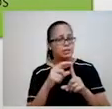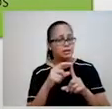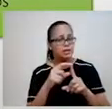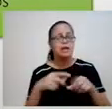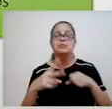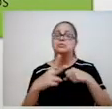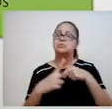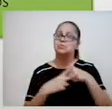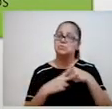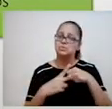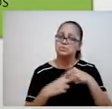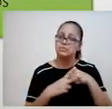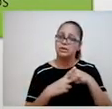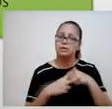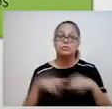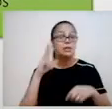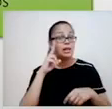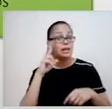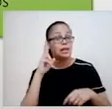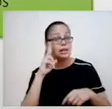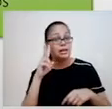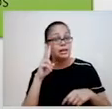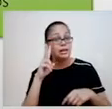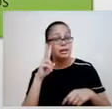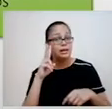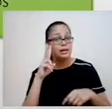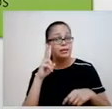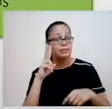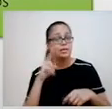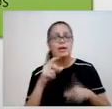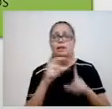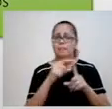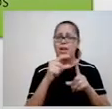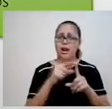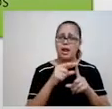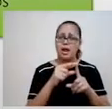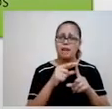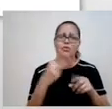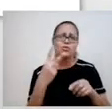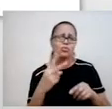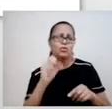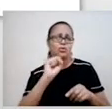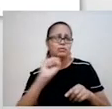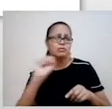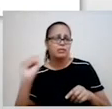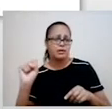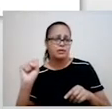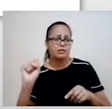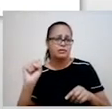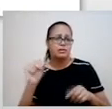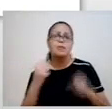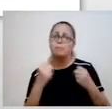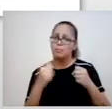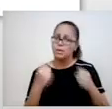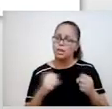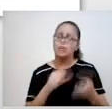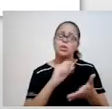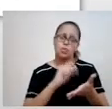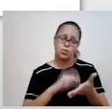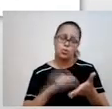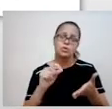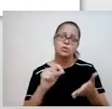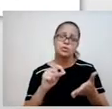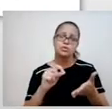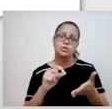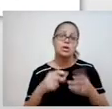conjugação dos verbos. Então lembra lá que pensava com 2 S, é com um S só, eu tenho que seguir. Vamos observar então uns exemplos. Olha, a concordância